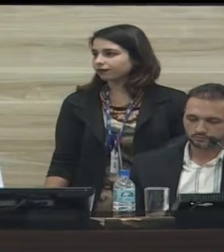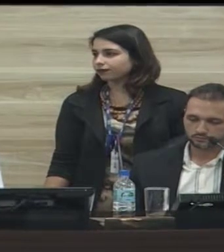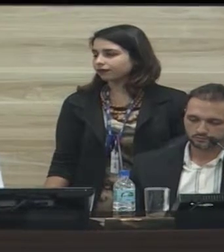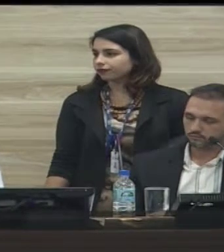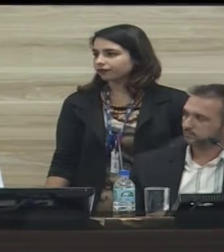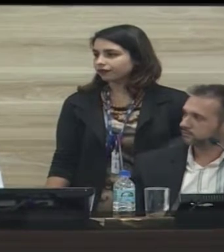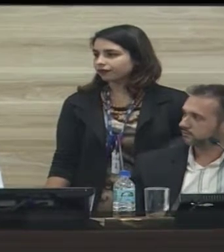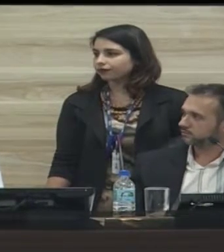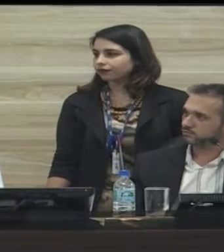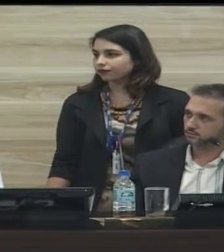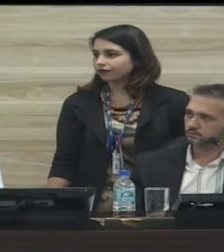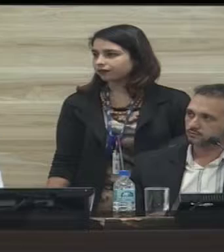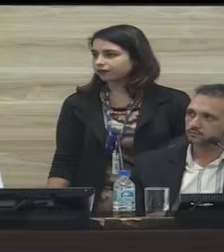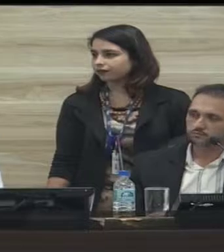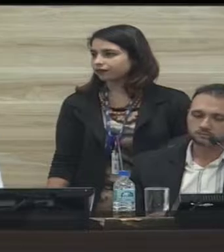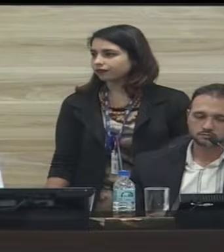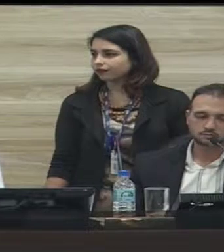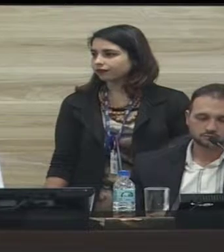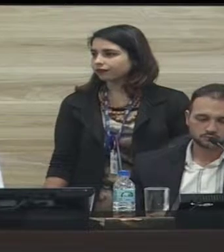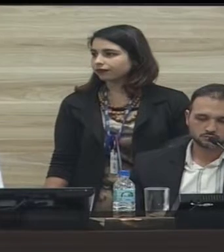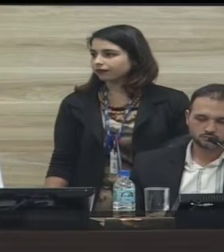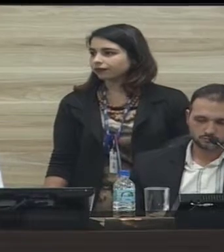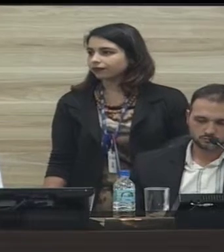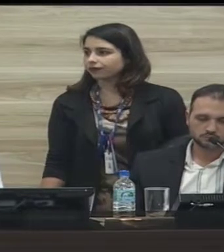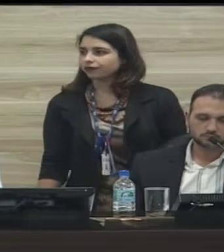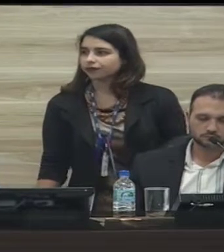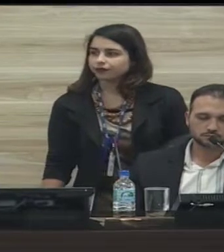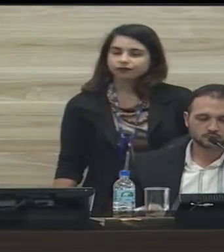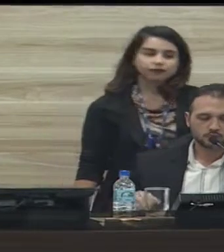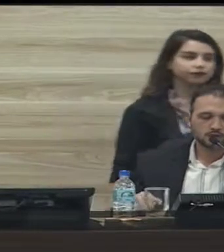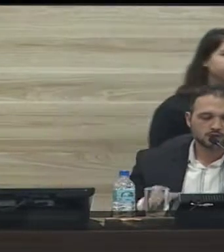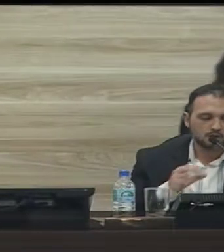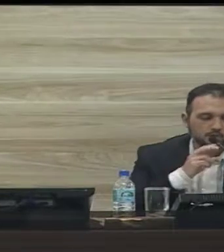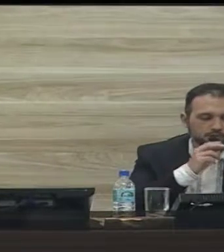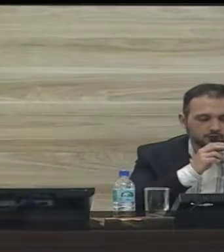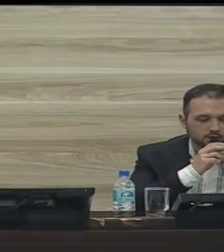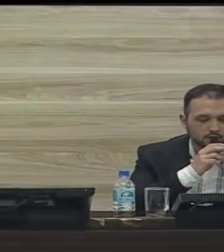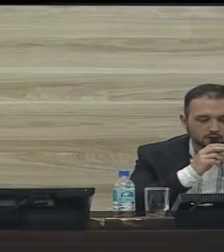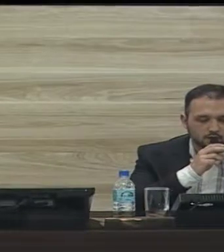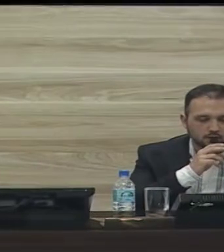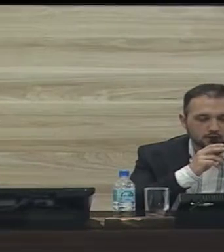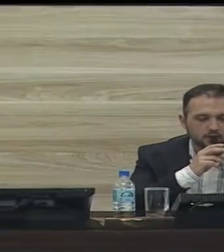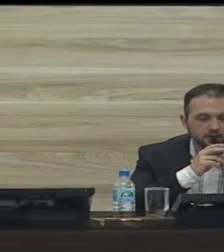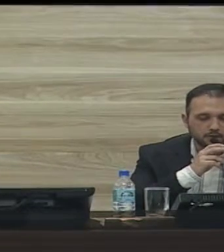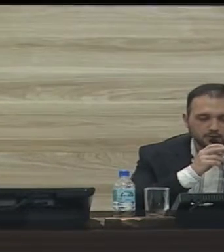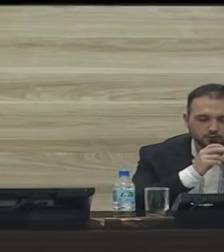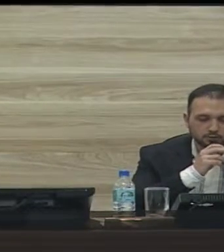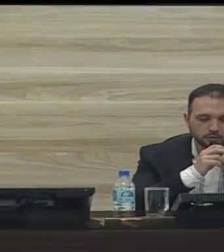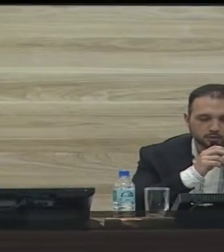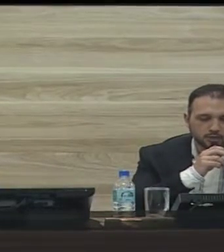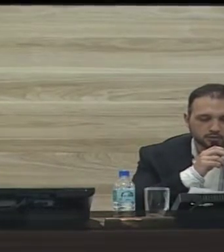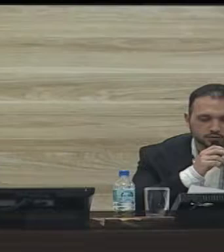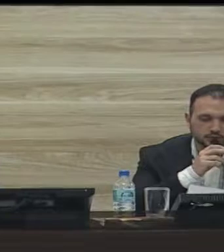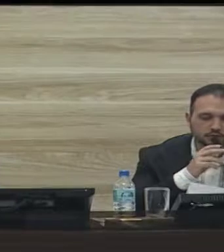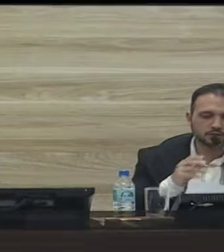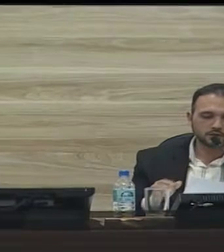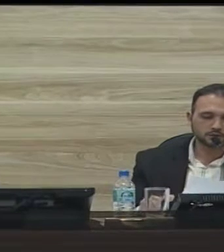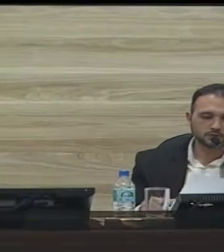retirada desse requerimento e nem está presente aqui. Certo. Próximo requerimento. Requerimento número